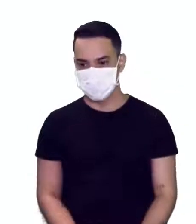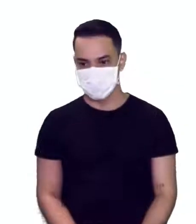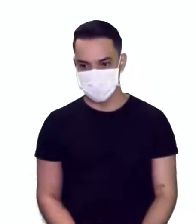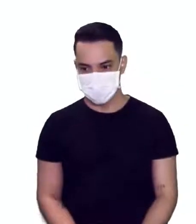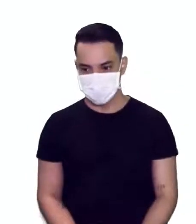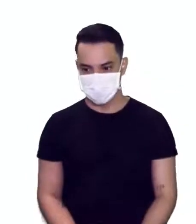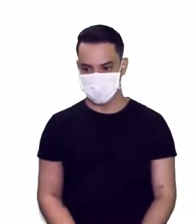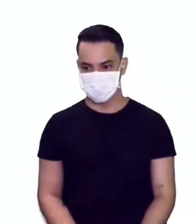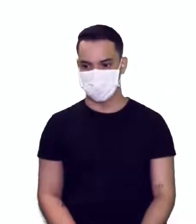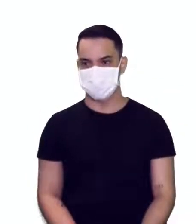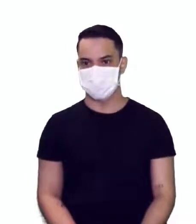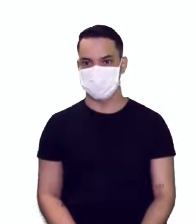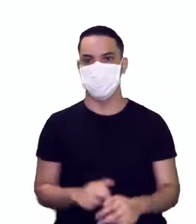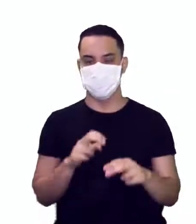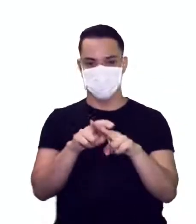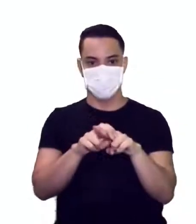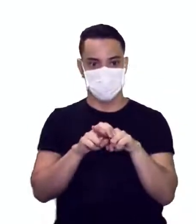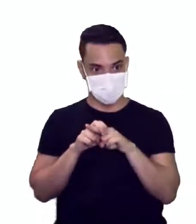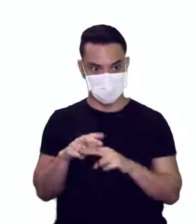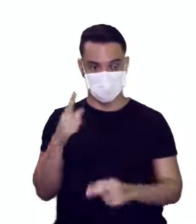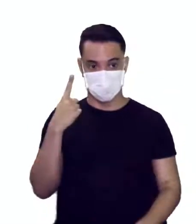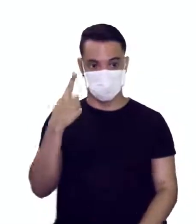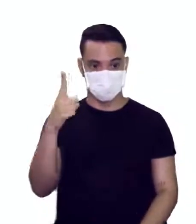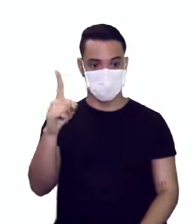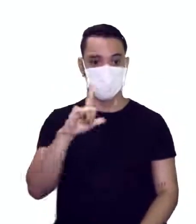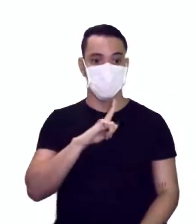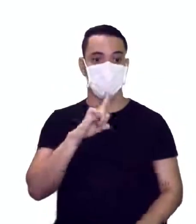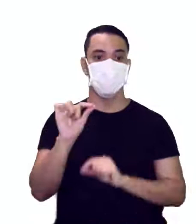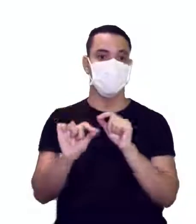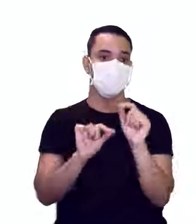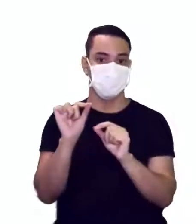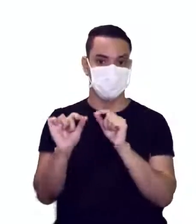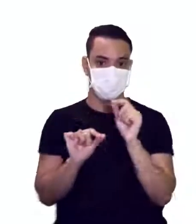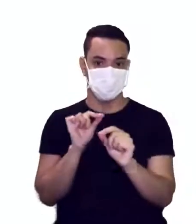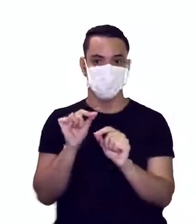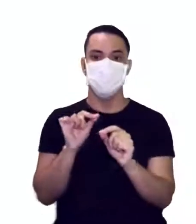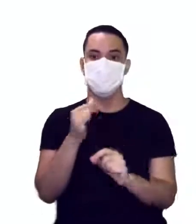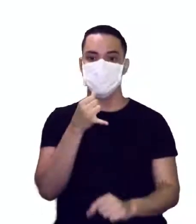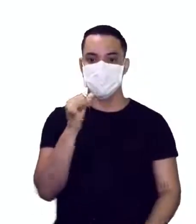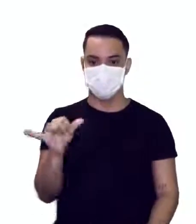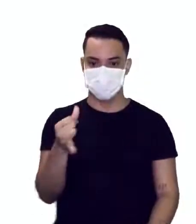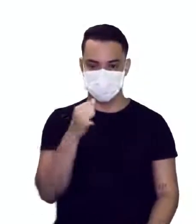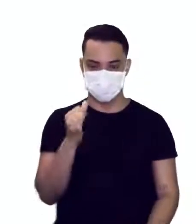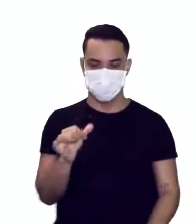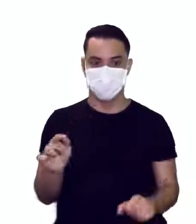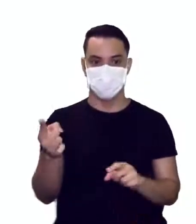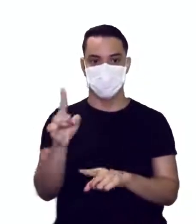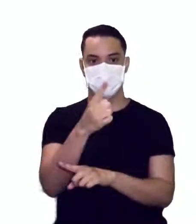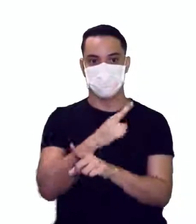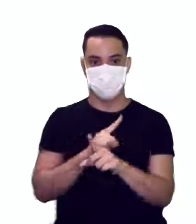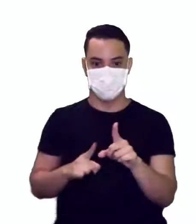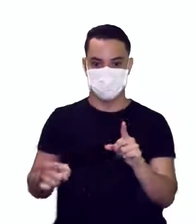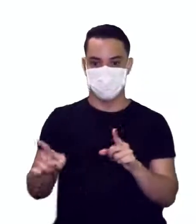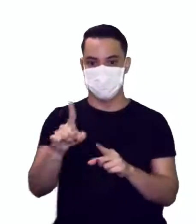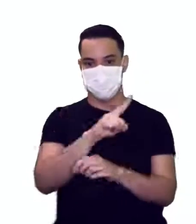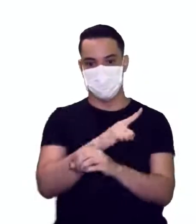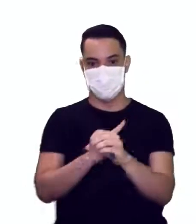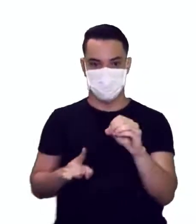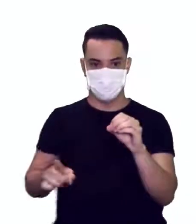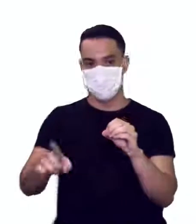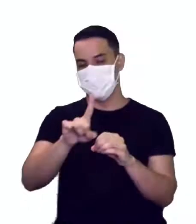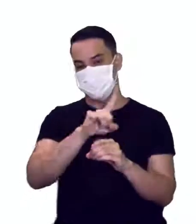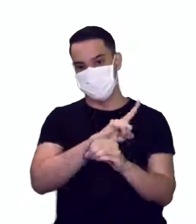aqui, olha só, bem distante aqui do núcleo, ficam quem? Os elétrons, girando ao redor desse núcleo, nas